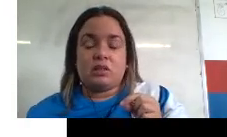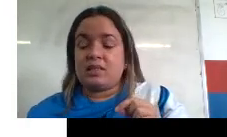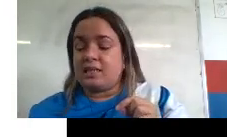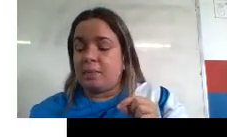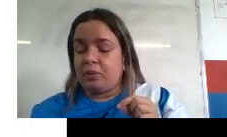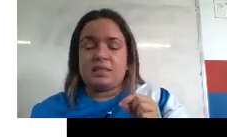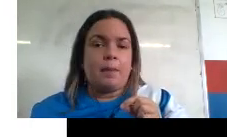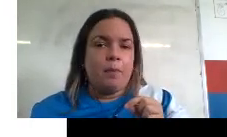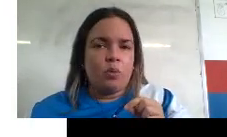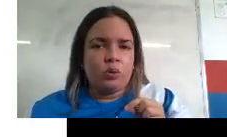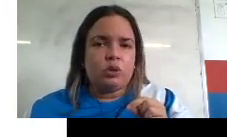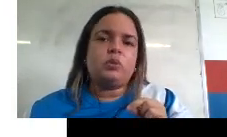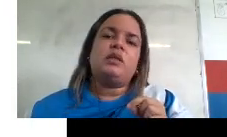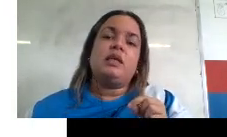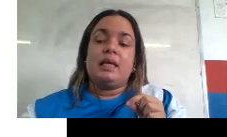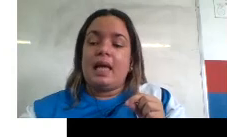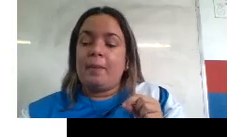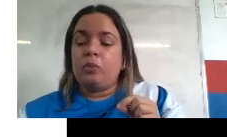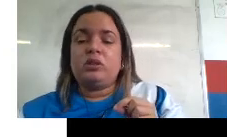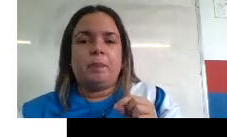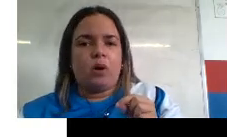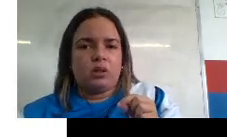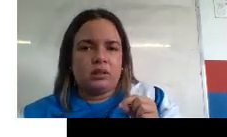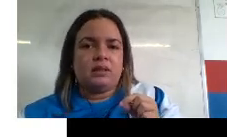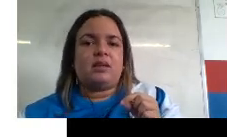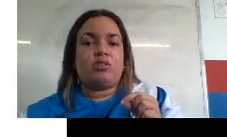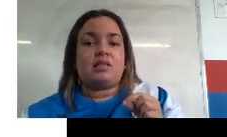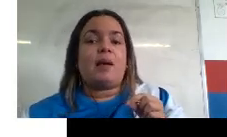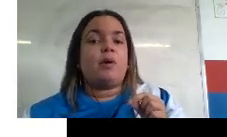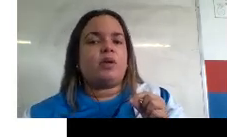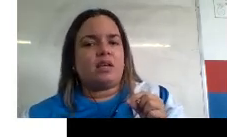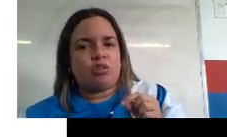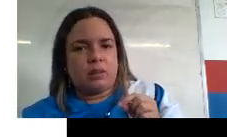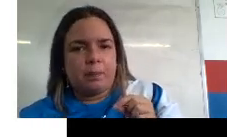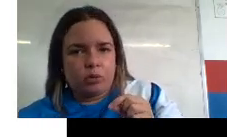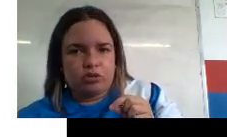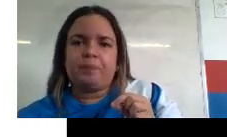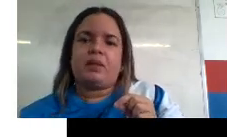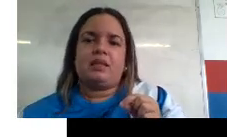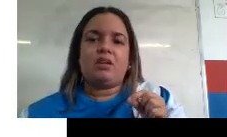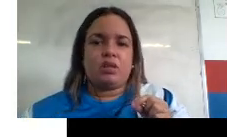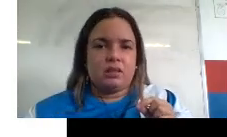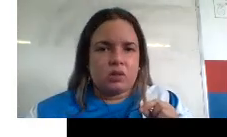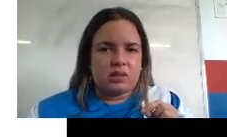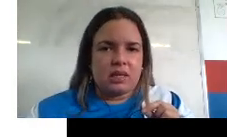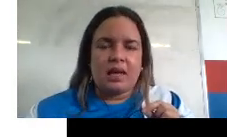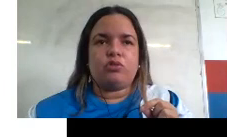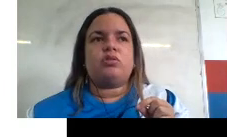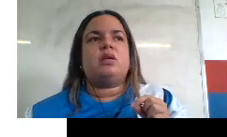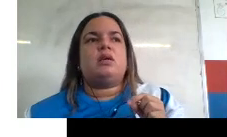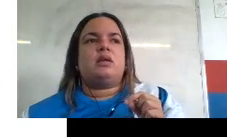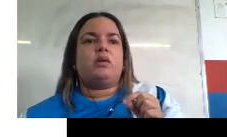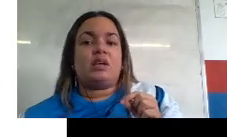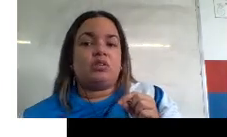dessas redes sociais. É por isso que é muito importante a gente saber o que a gente posta nas redes